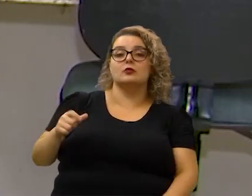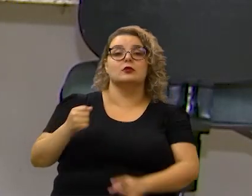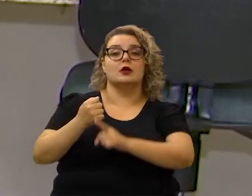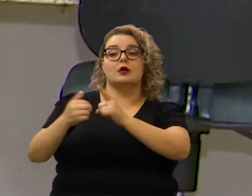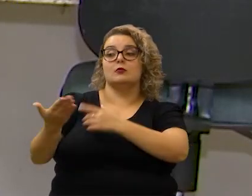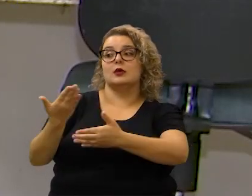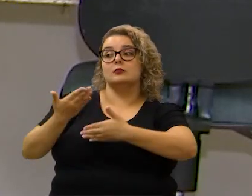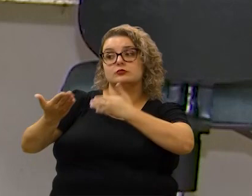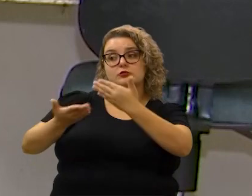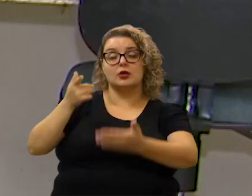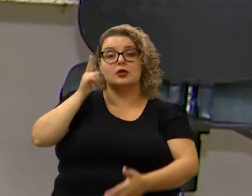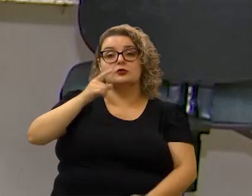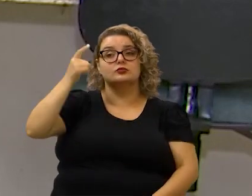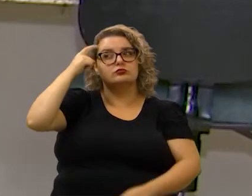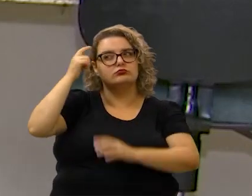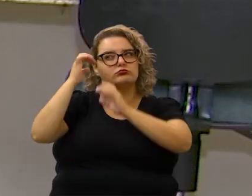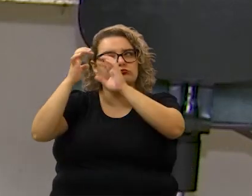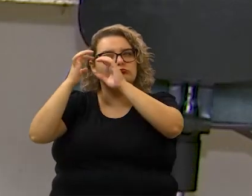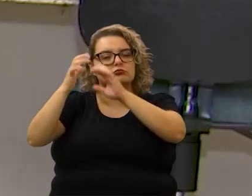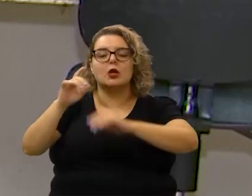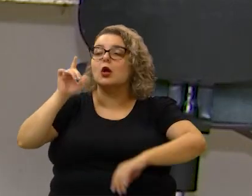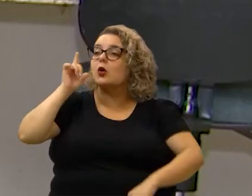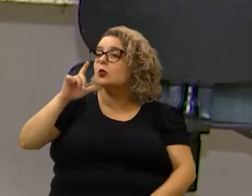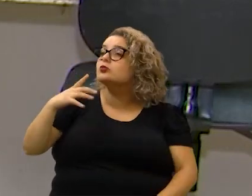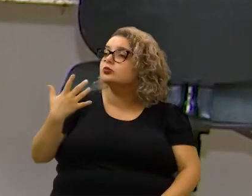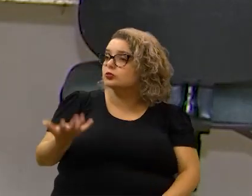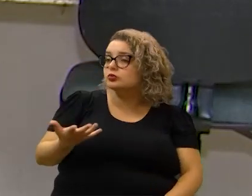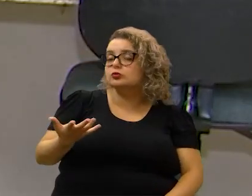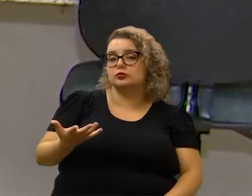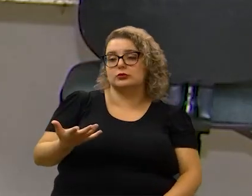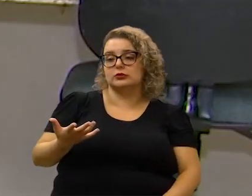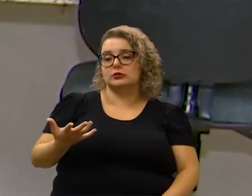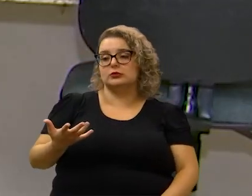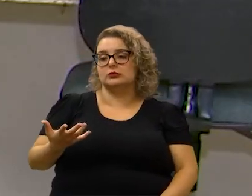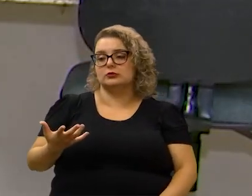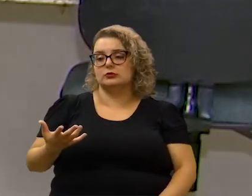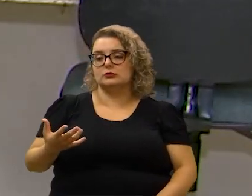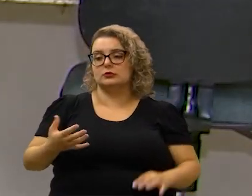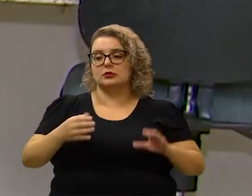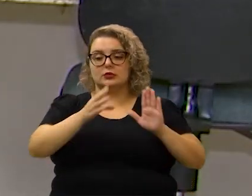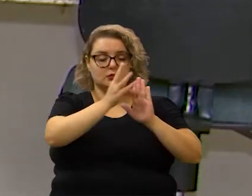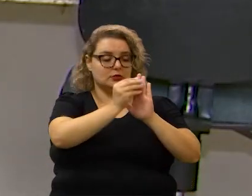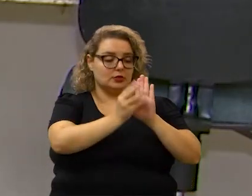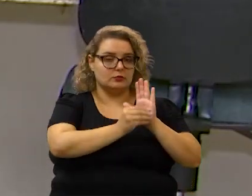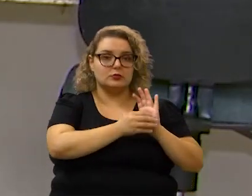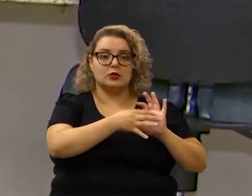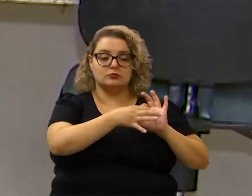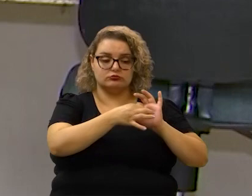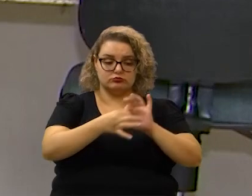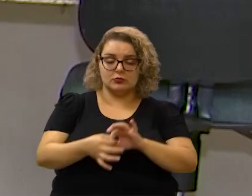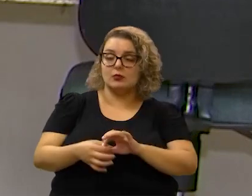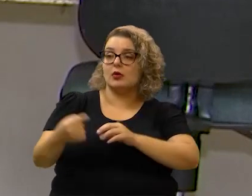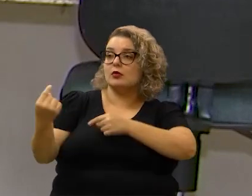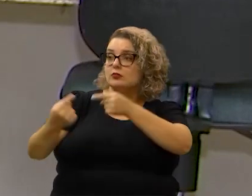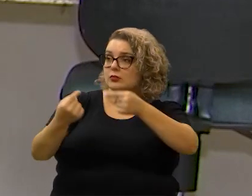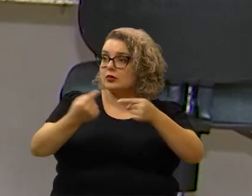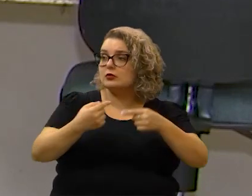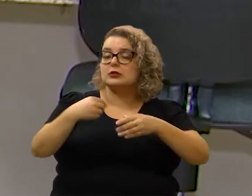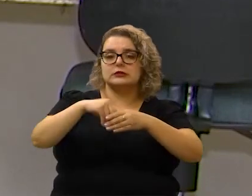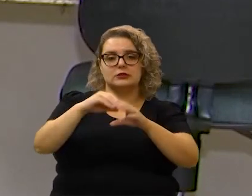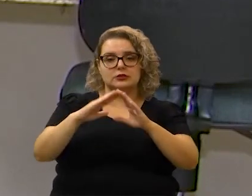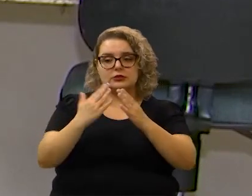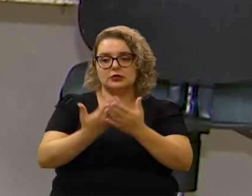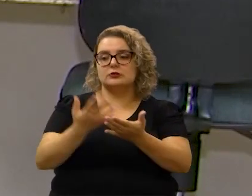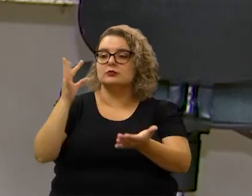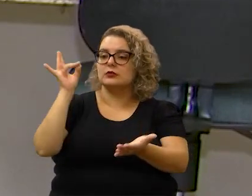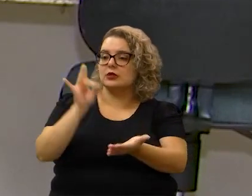fazer essas reflexões. Conseguir trazer, né, esse conteúdo, essas discussões que nós realizamos na